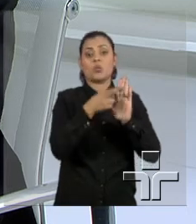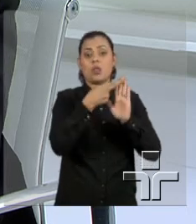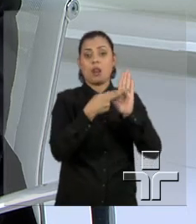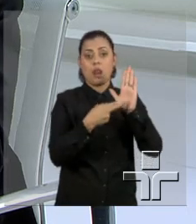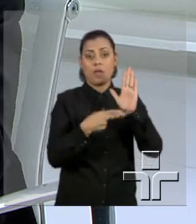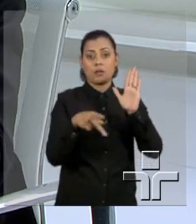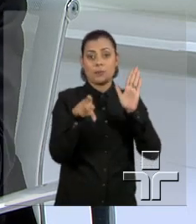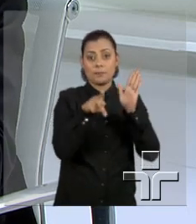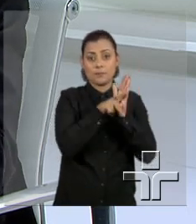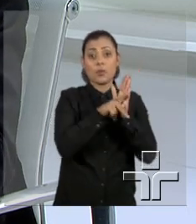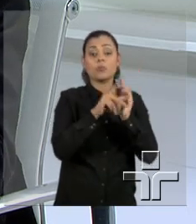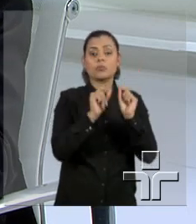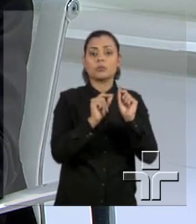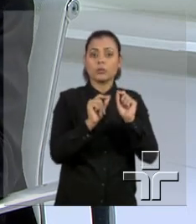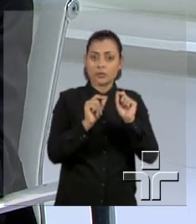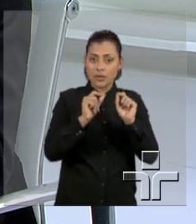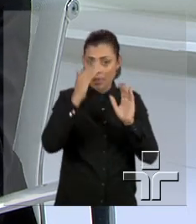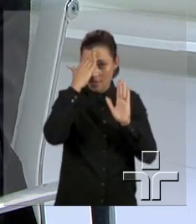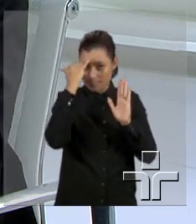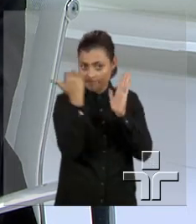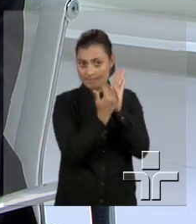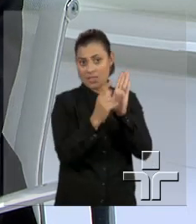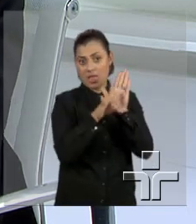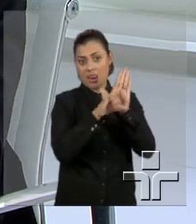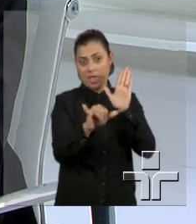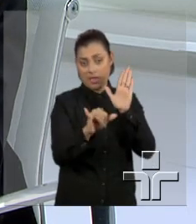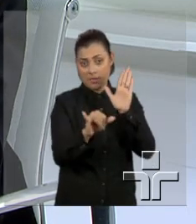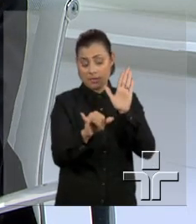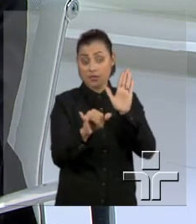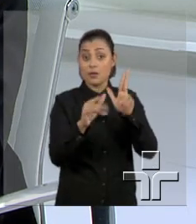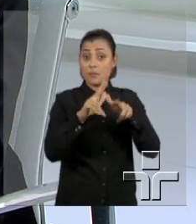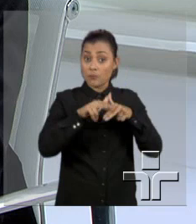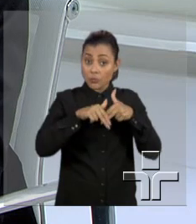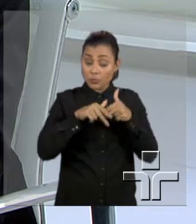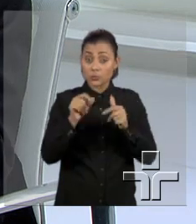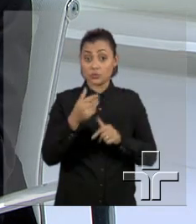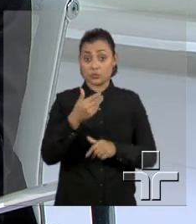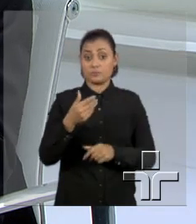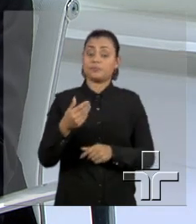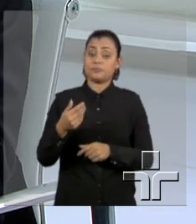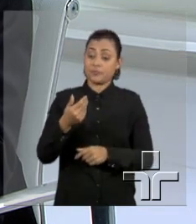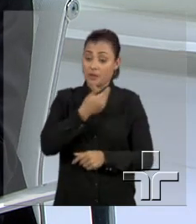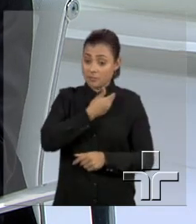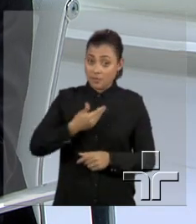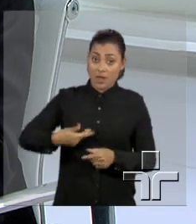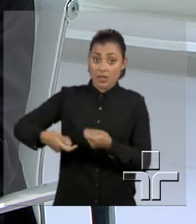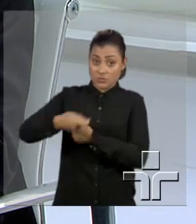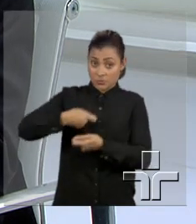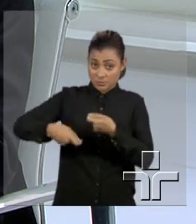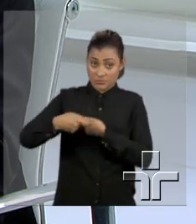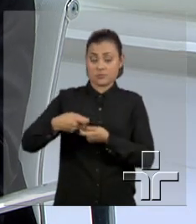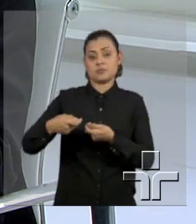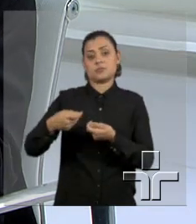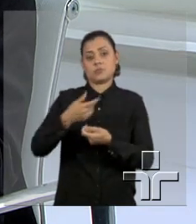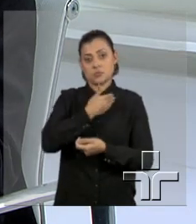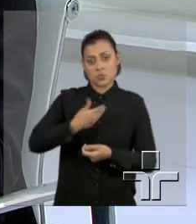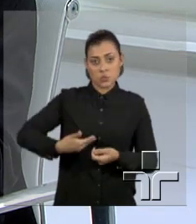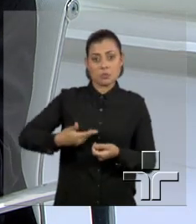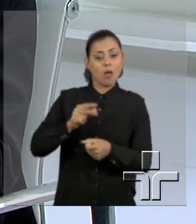a fiel execução da lei. E como chefe da administração pública, sabe que o primeiro princípio regente das